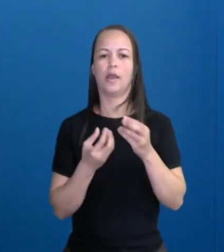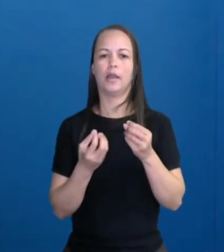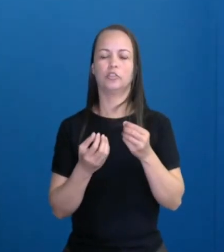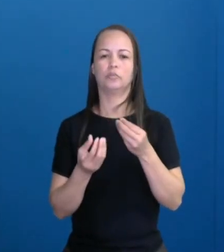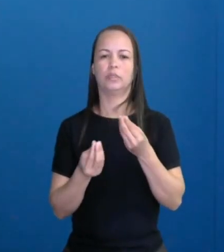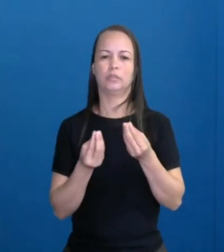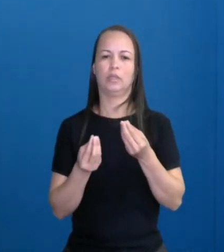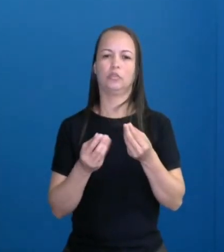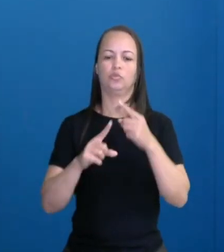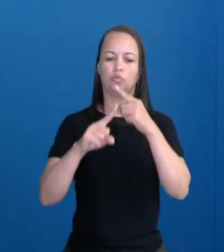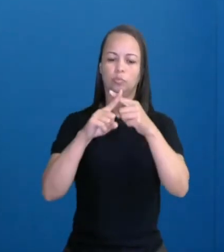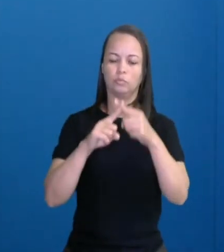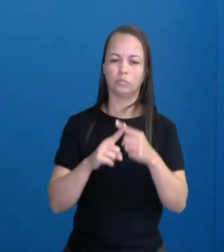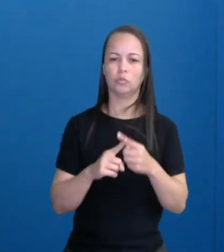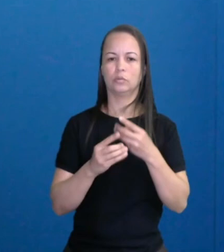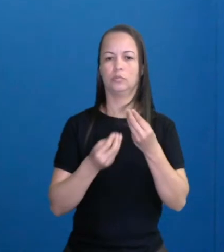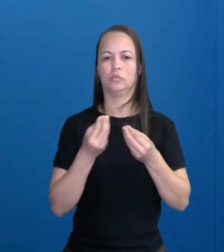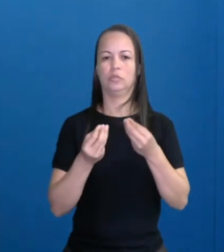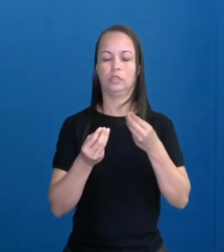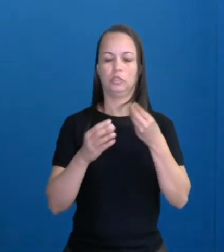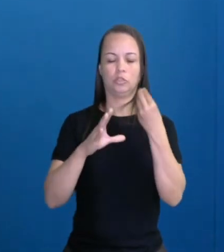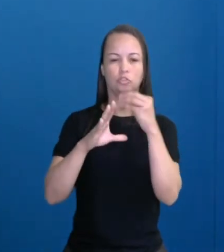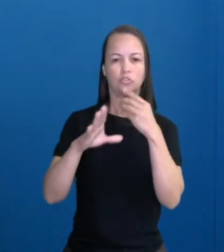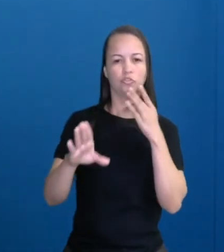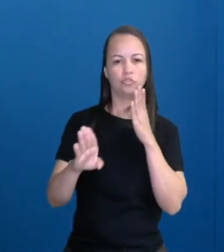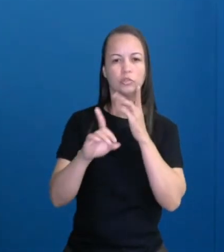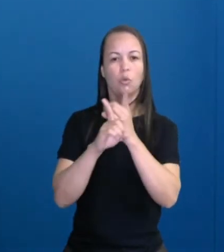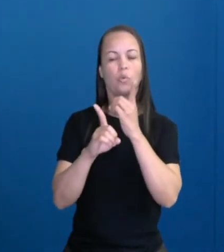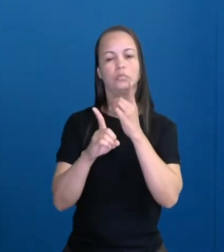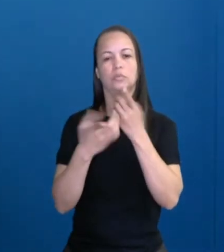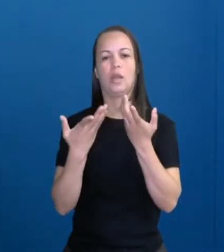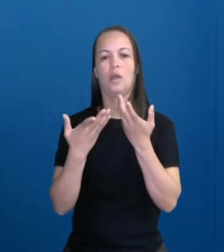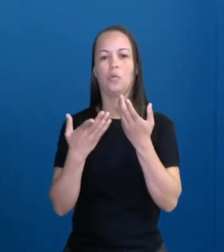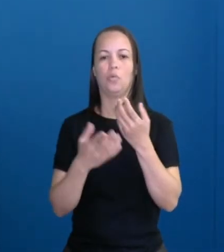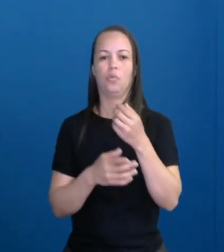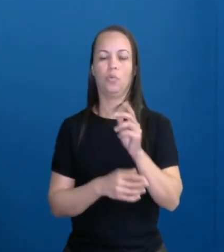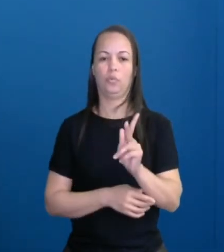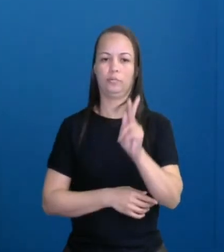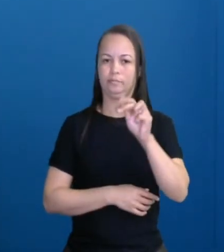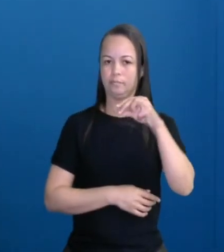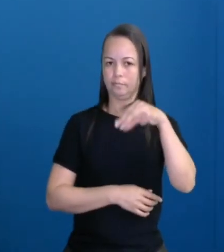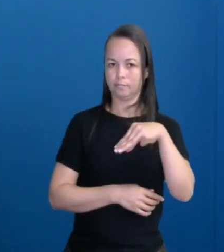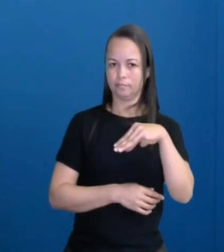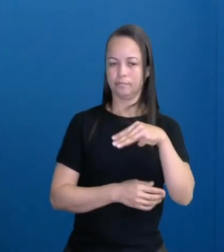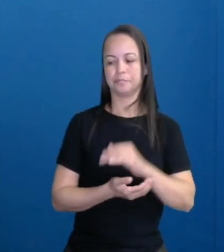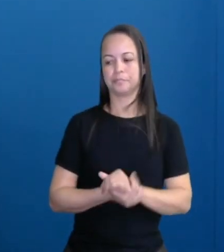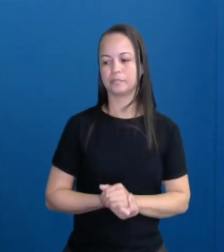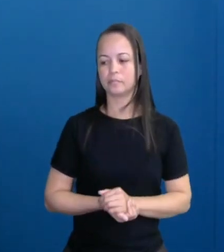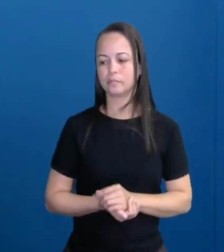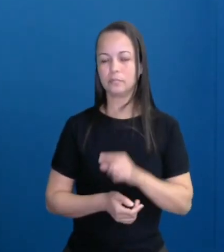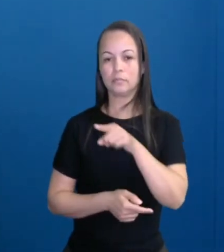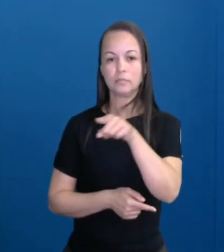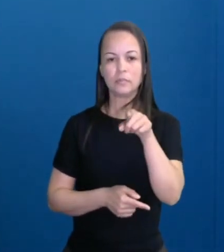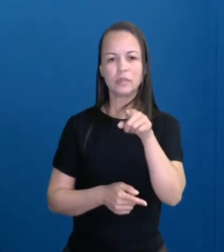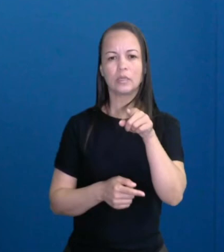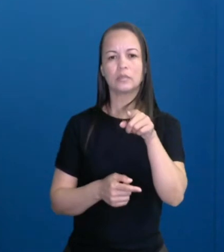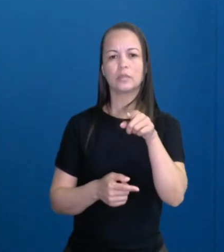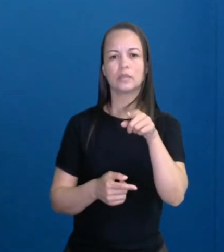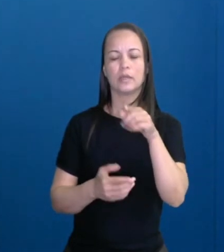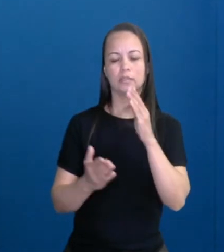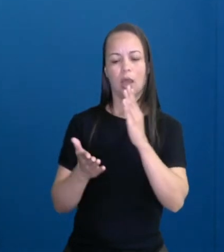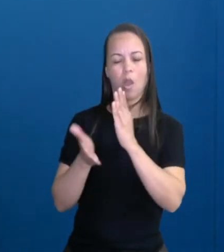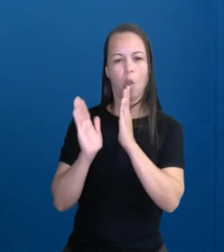os múltiplos que tem do centímetro até chegar no quilômetro. Então, se você lembra dessa ordem, ó, estamos aqui